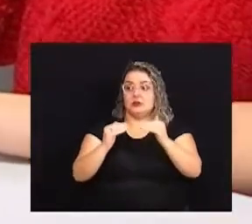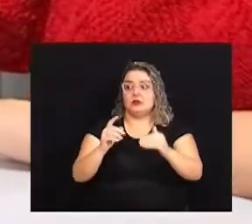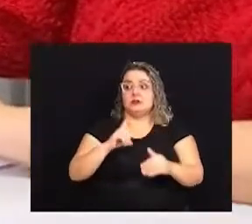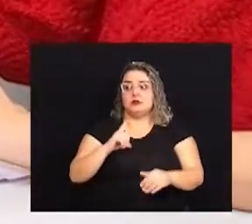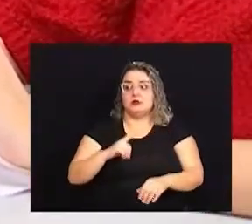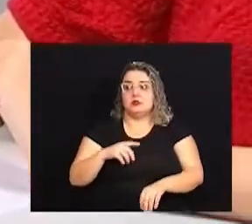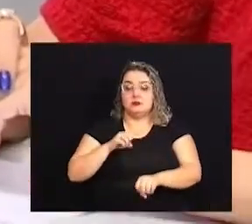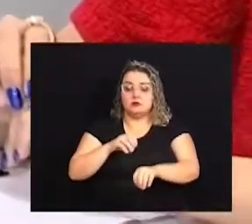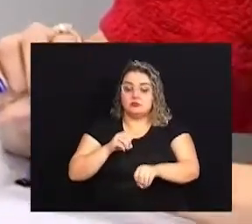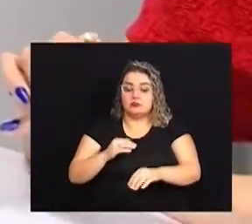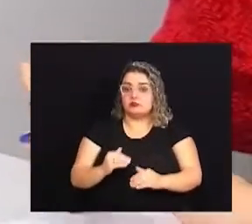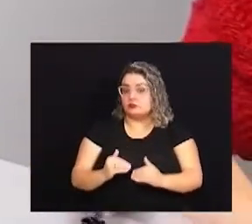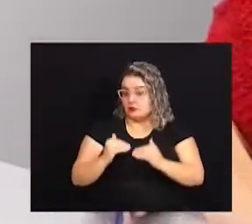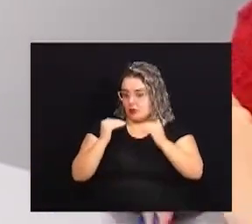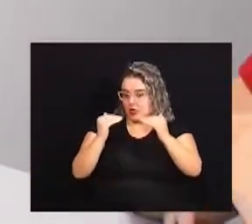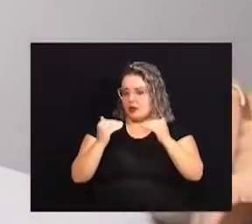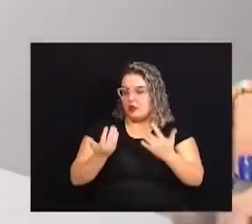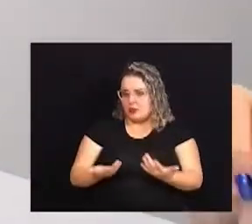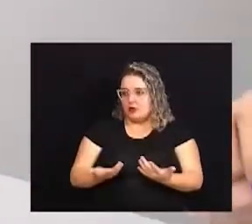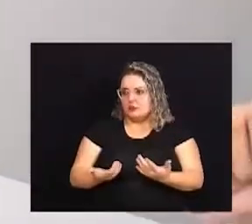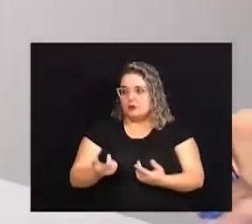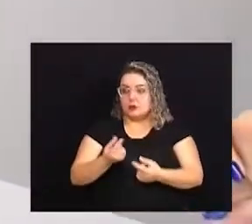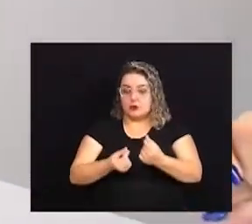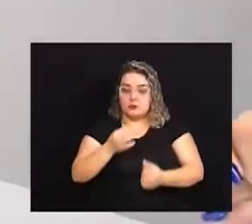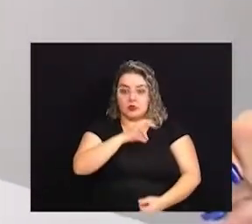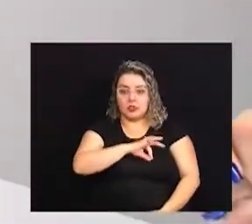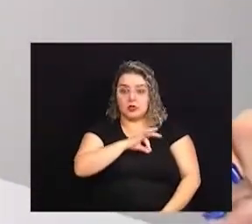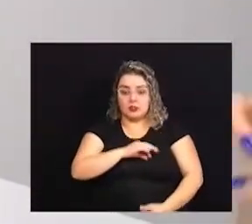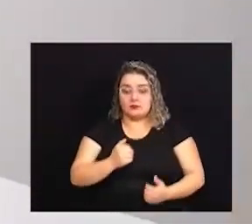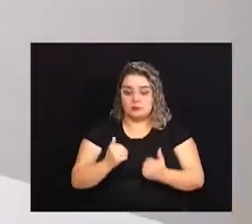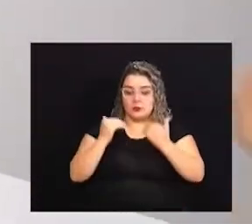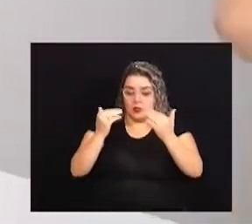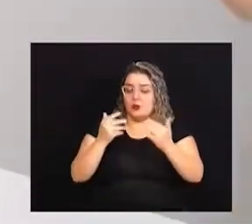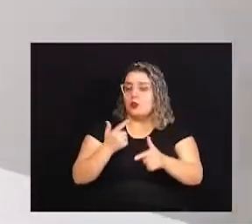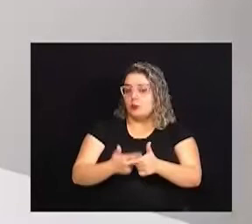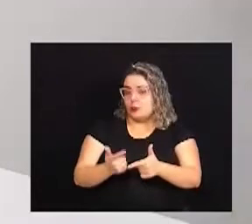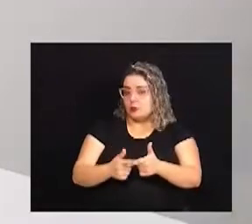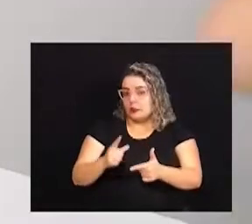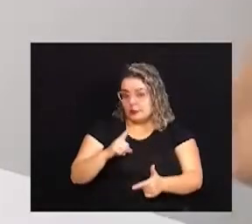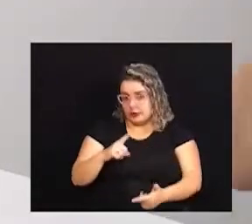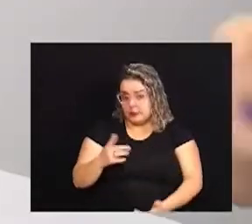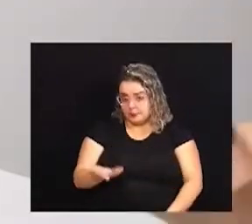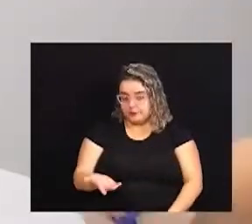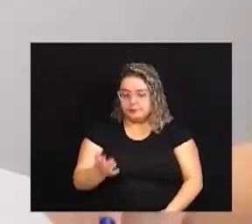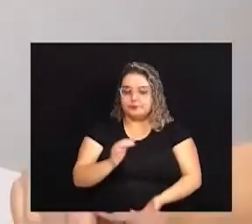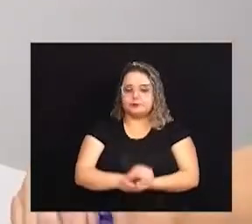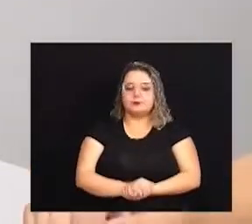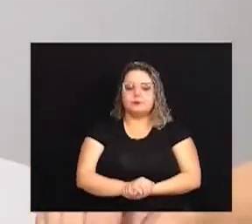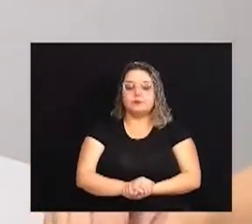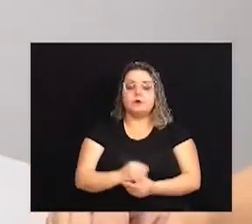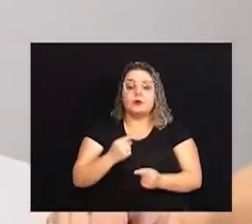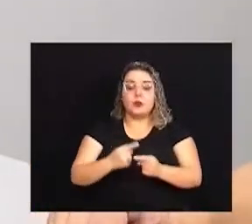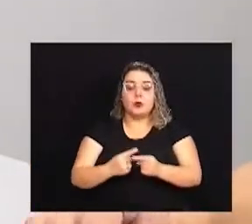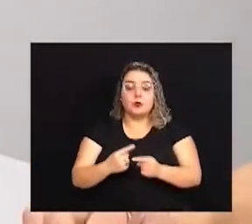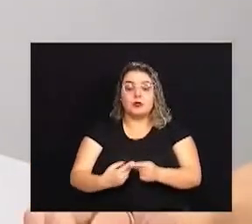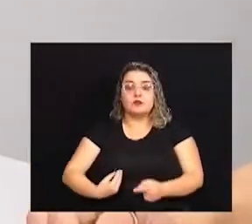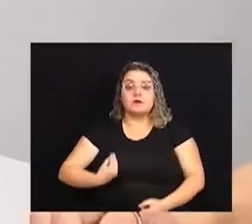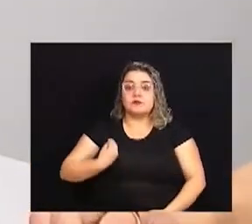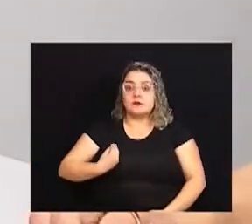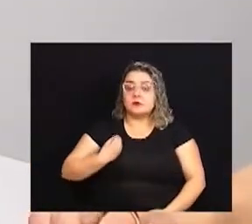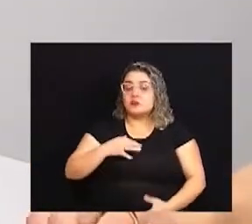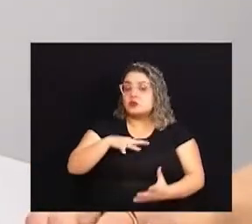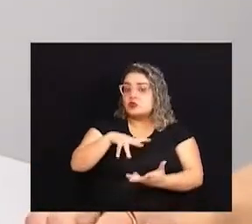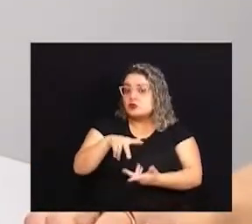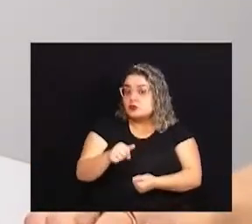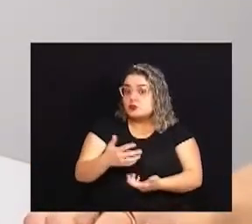têm um nível educacional maior e também um nível de renda maior, o problema existe. Até porque nós vivemos em um